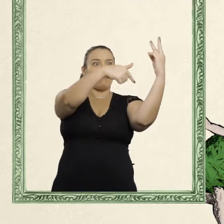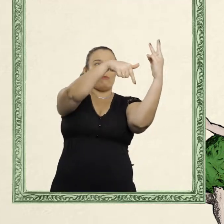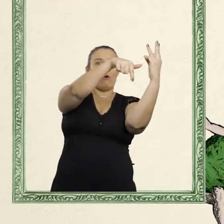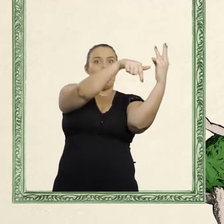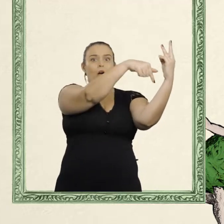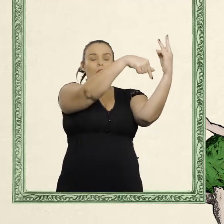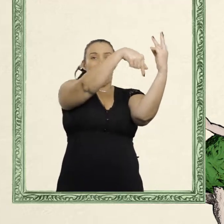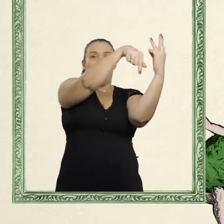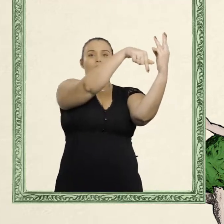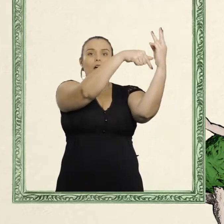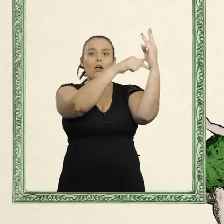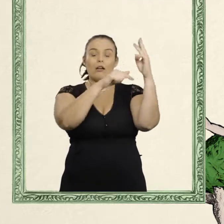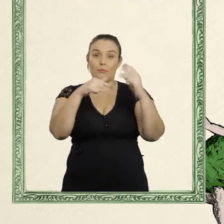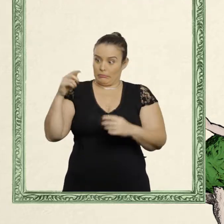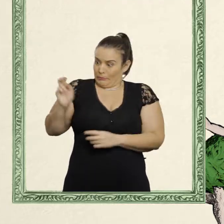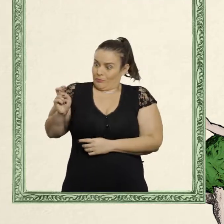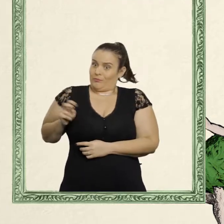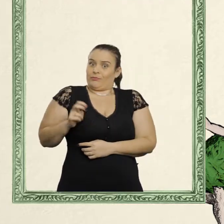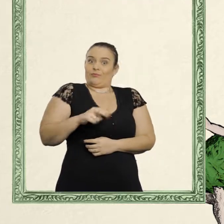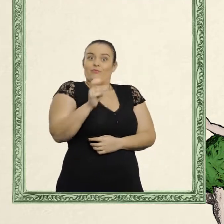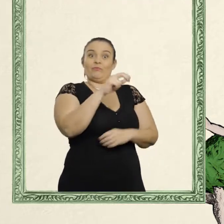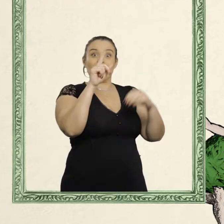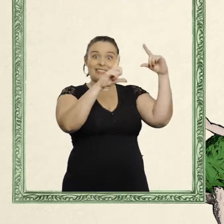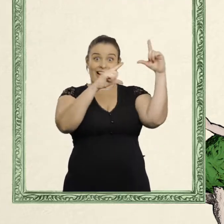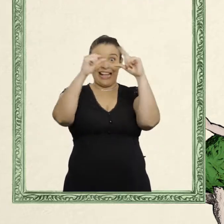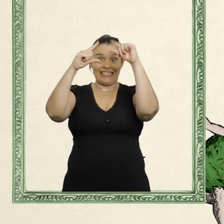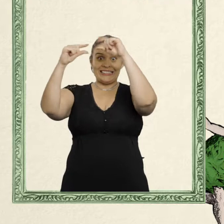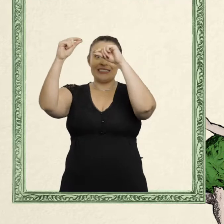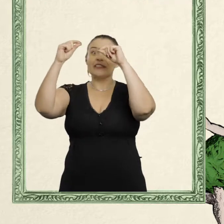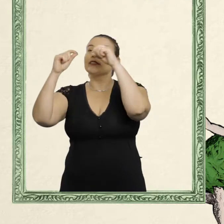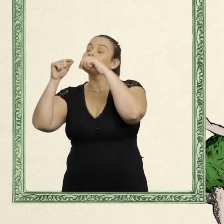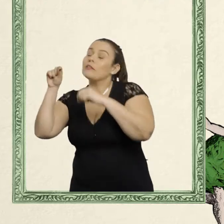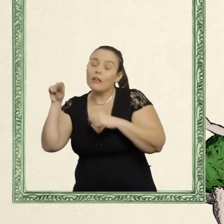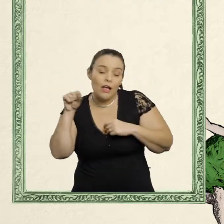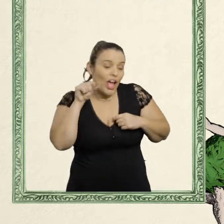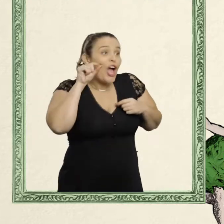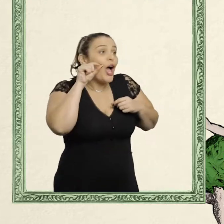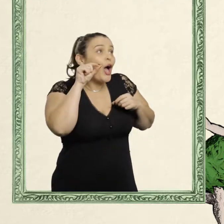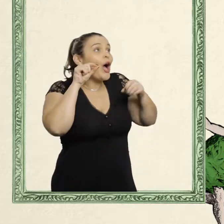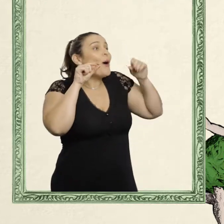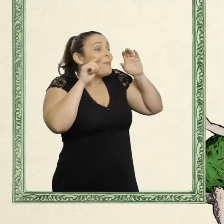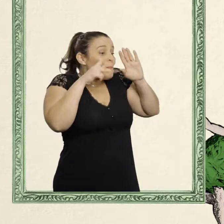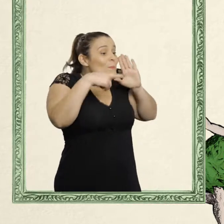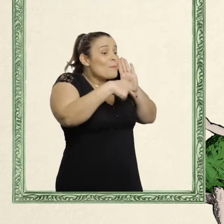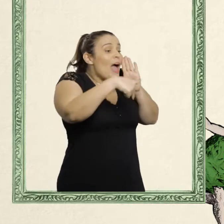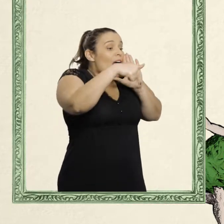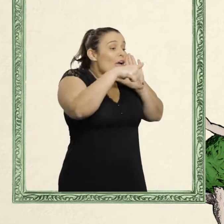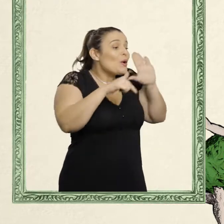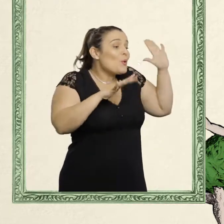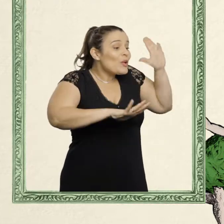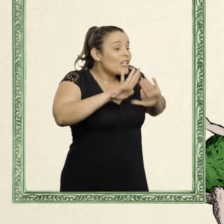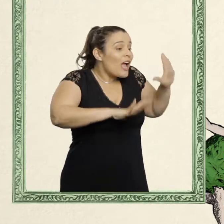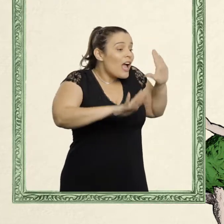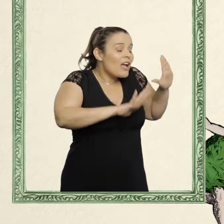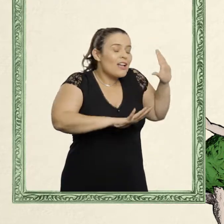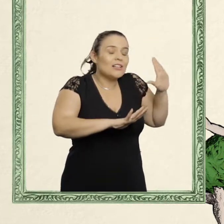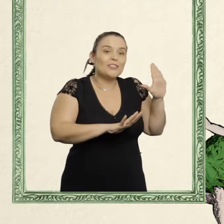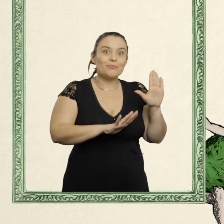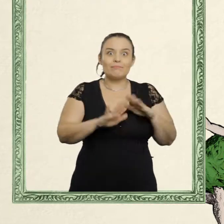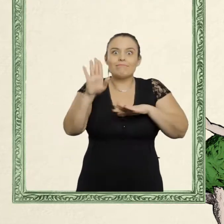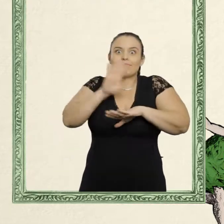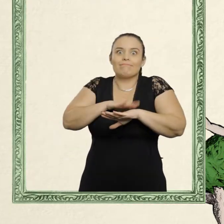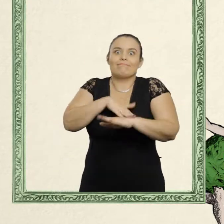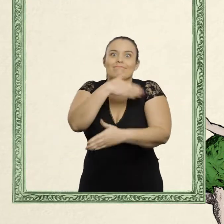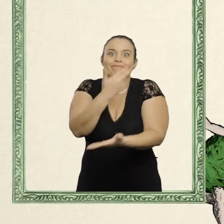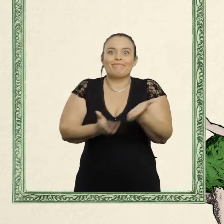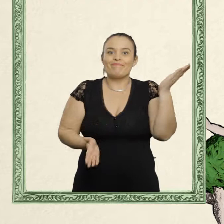correram para encontrar as crianças. Então uma estrela gritou: "Cuidado, Peter!" E Peter percebeu que não podia perder